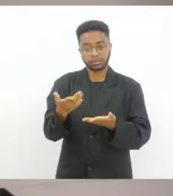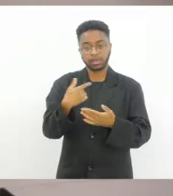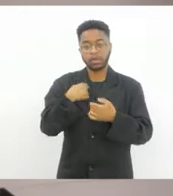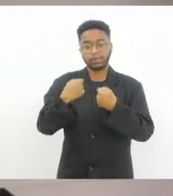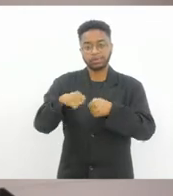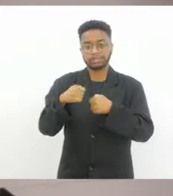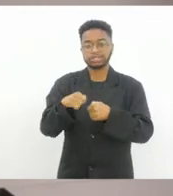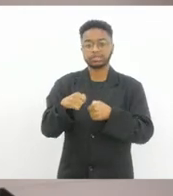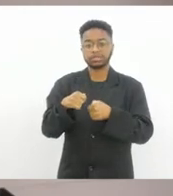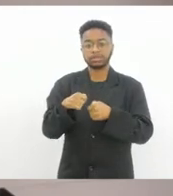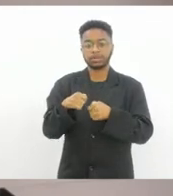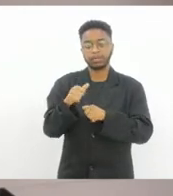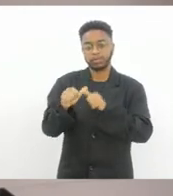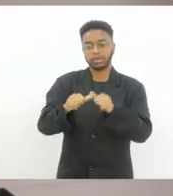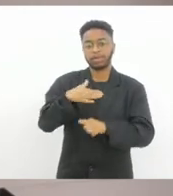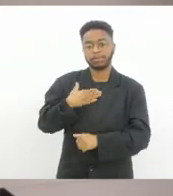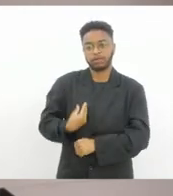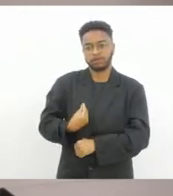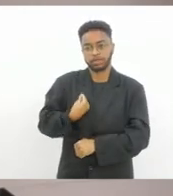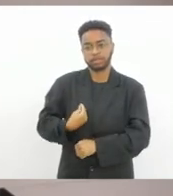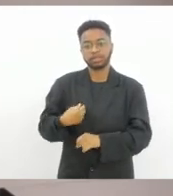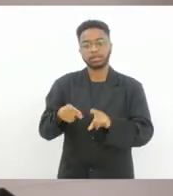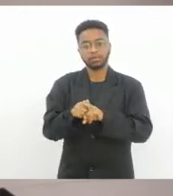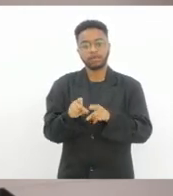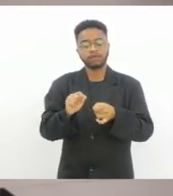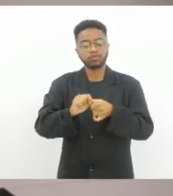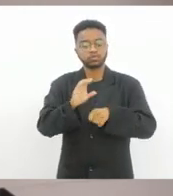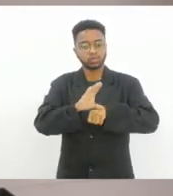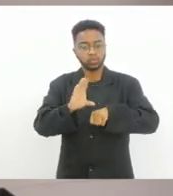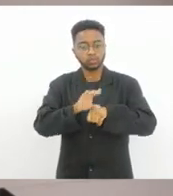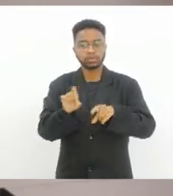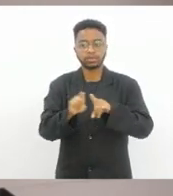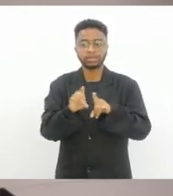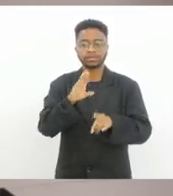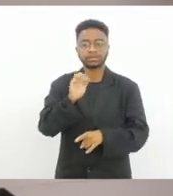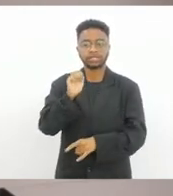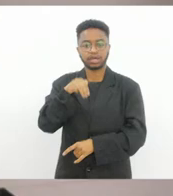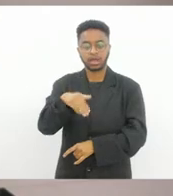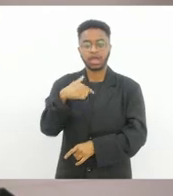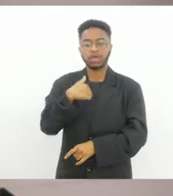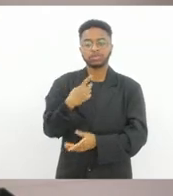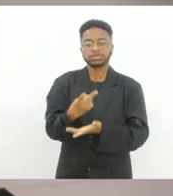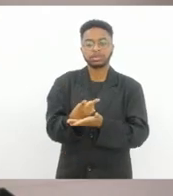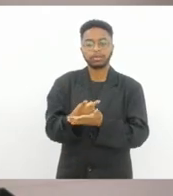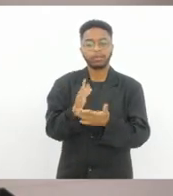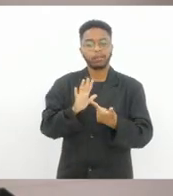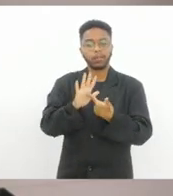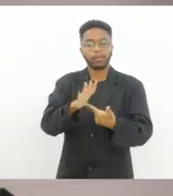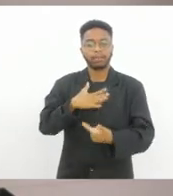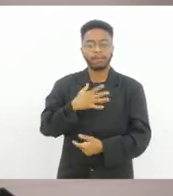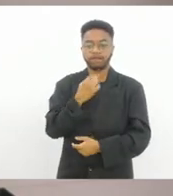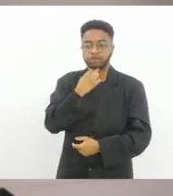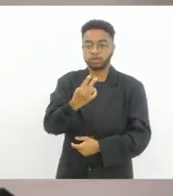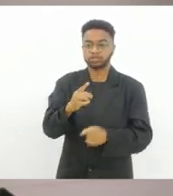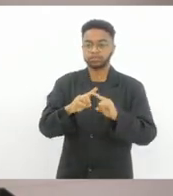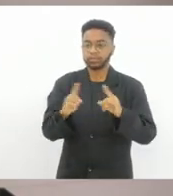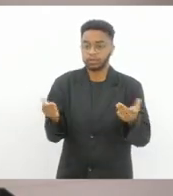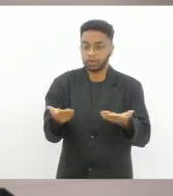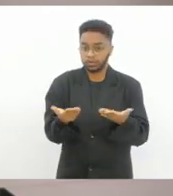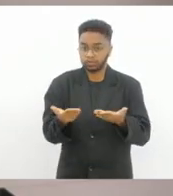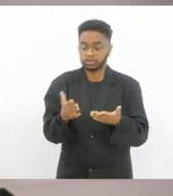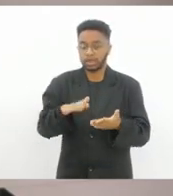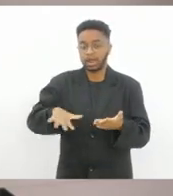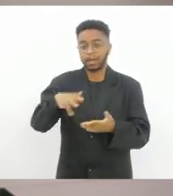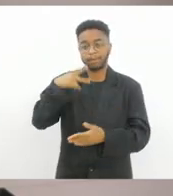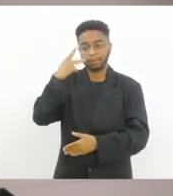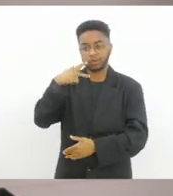reinventar, aí eu fiz o curso, e sempre o CEAM, eu sempre fui a voz dentro do CEAM, mas hoje, em questão política,